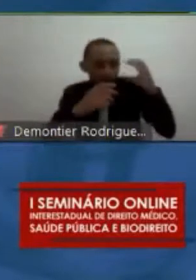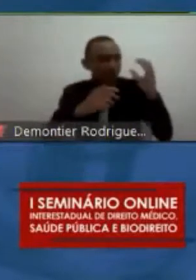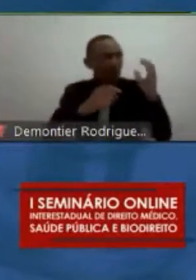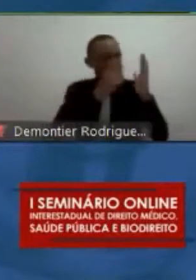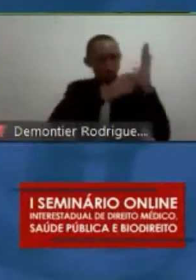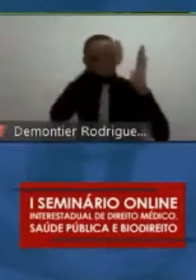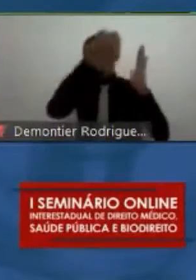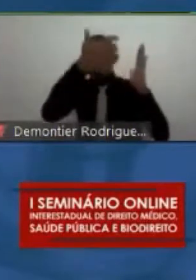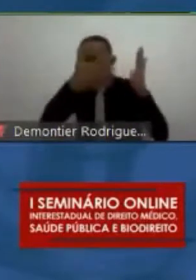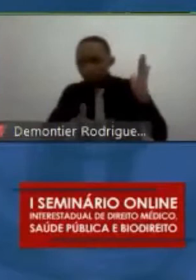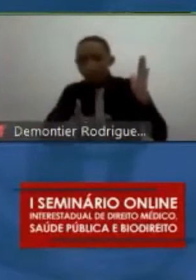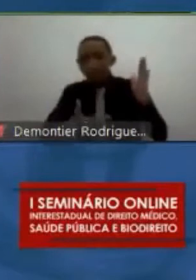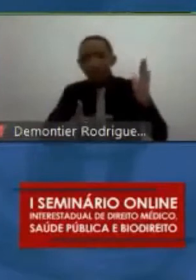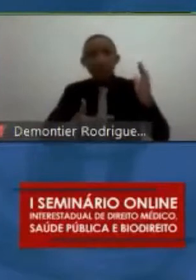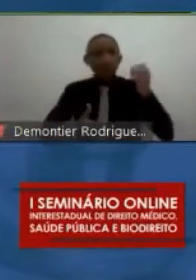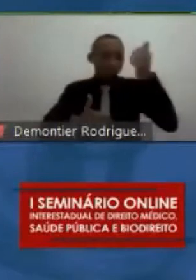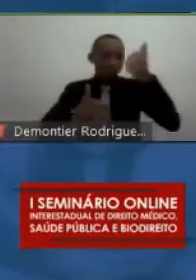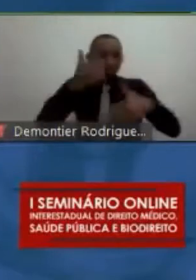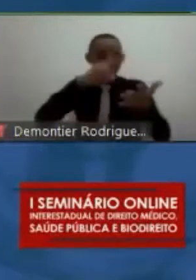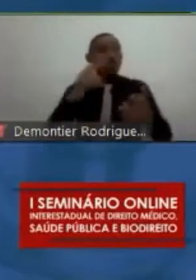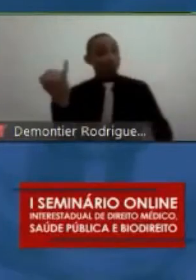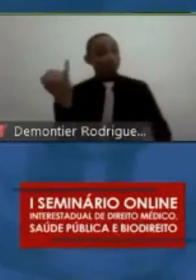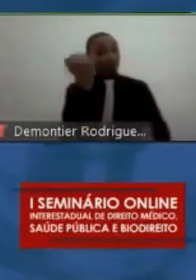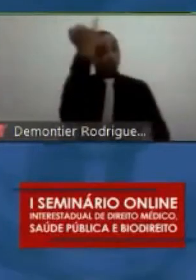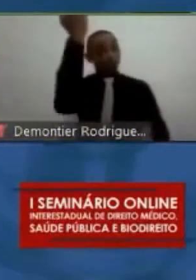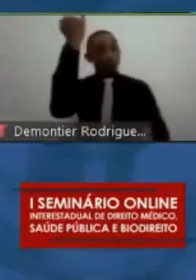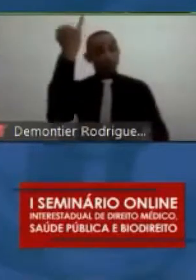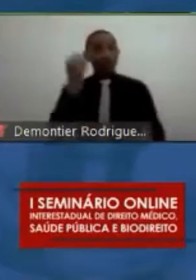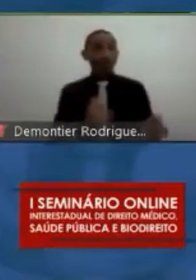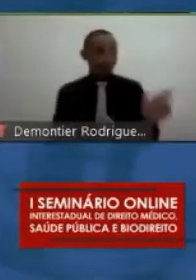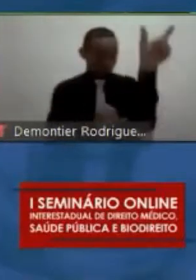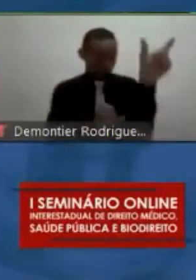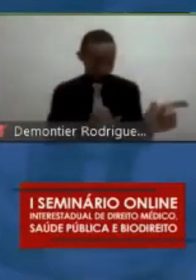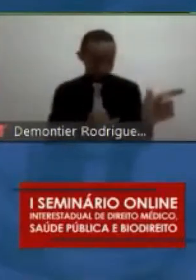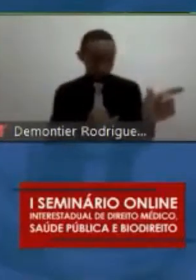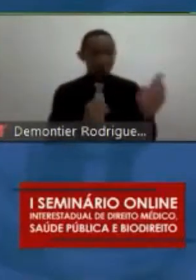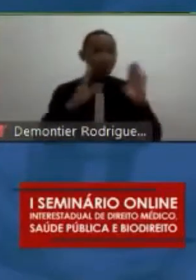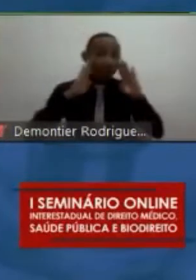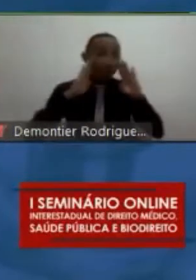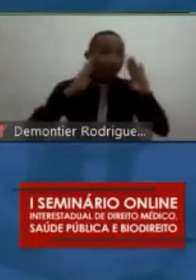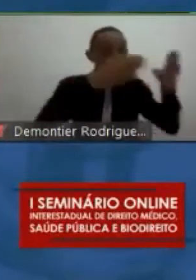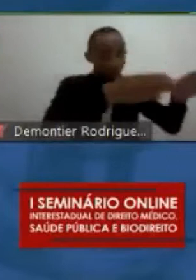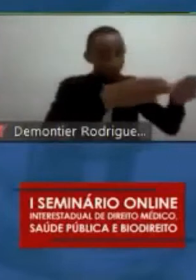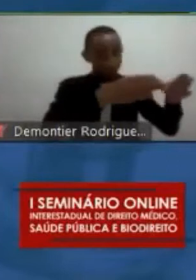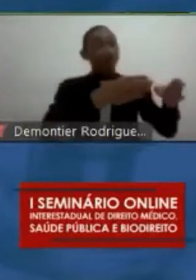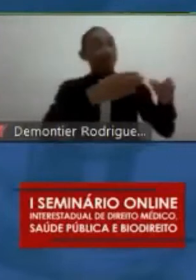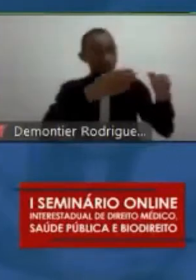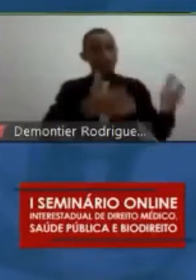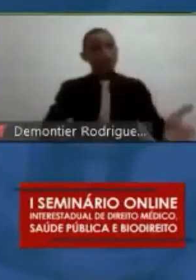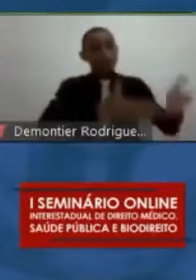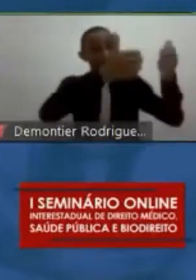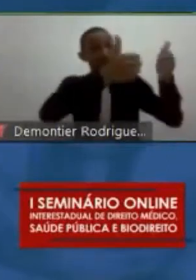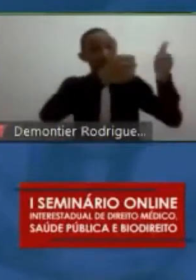que essa abordagem ela é efetiva. Ela não é uma abordagem simplesmente que é de